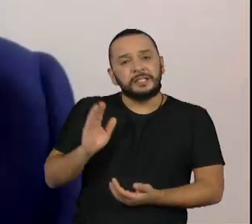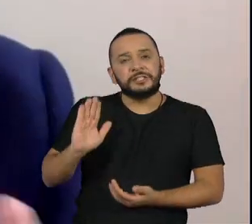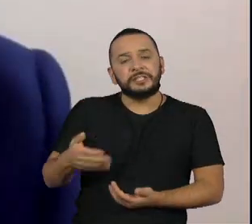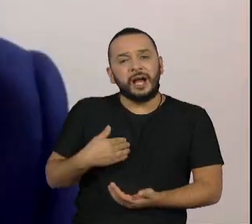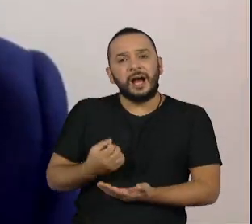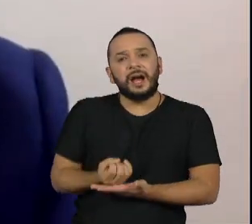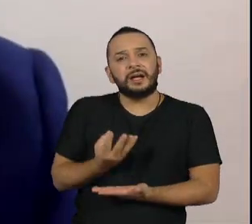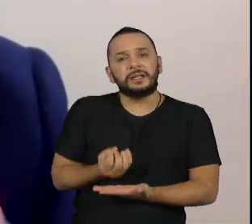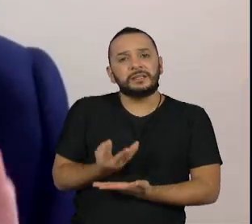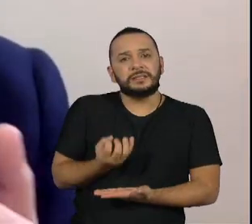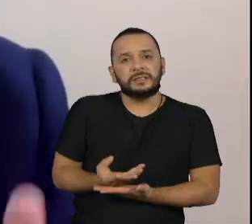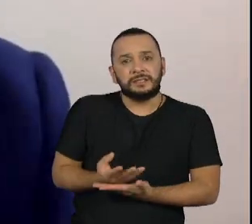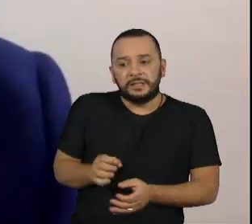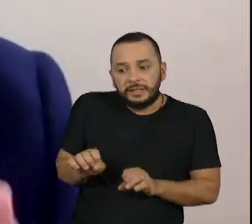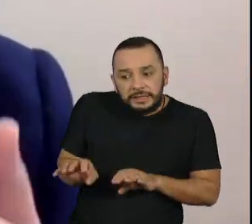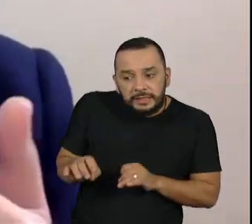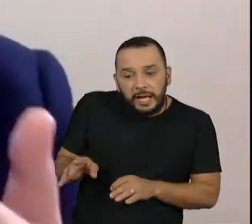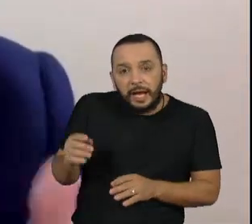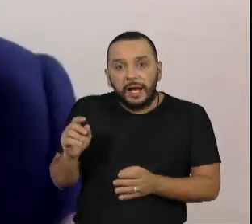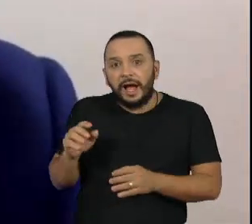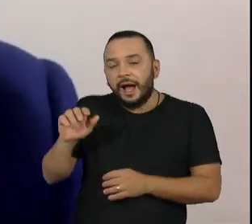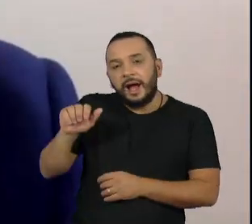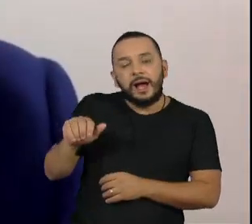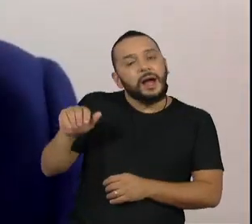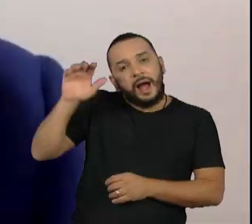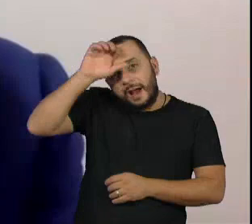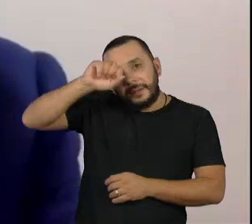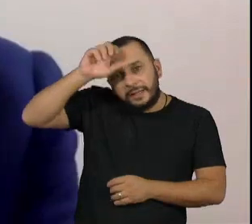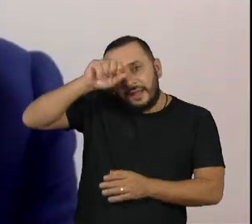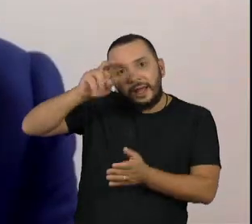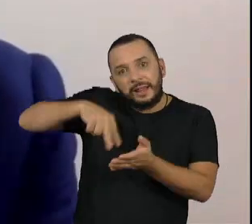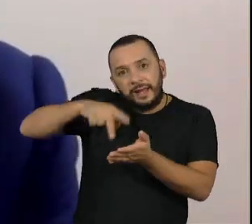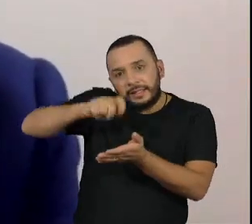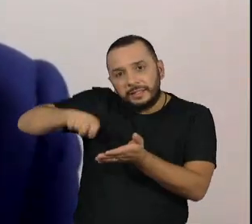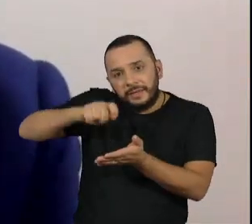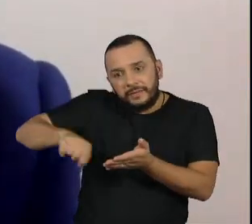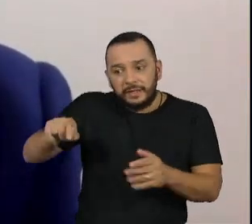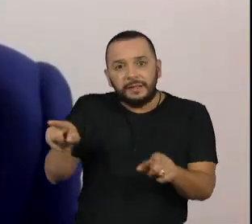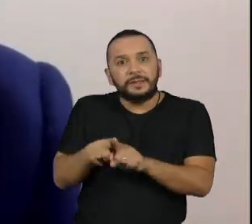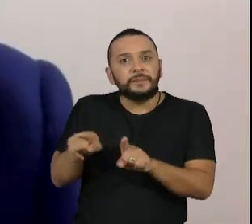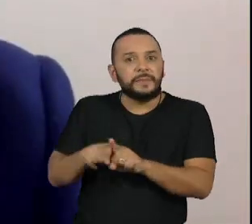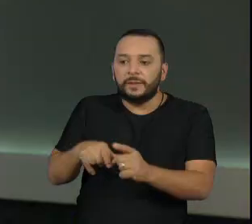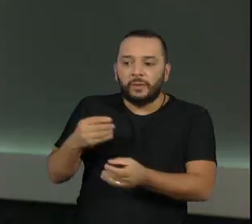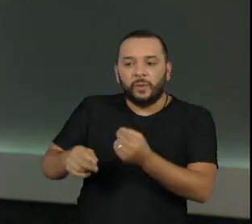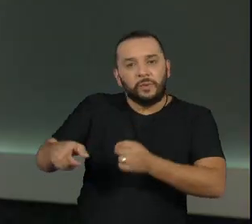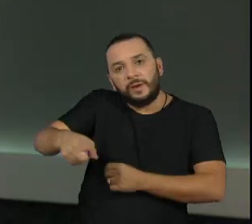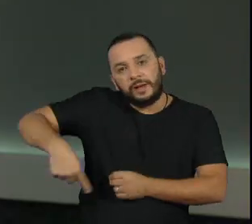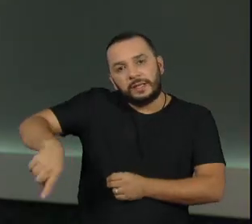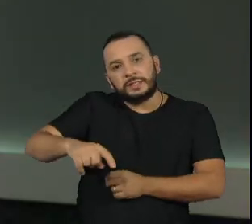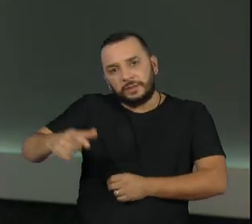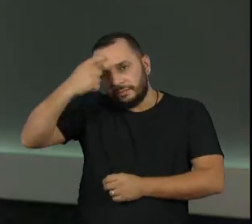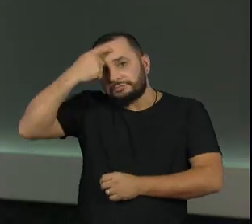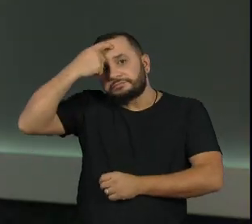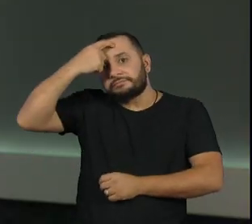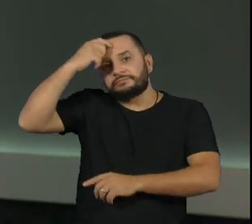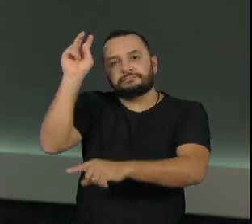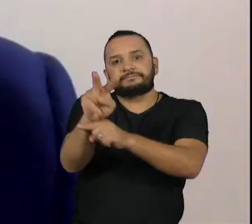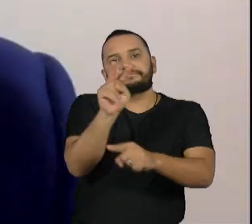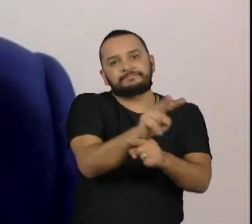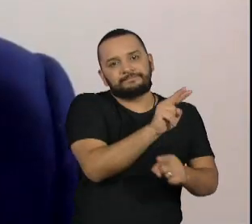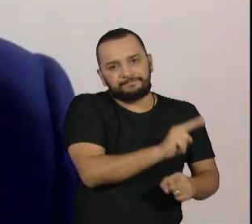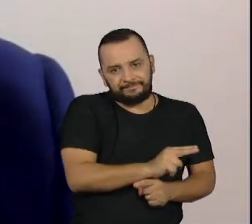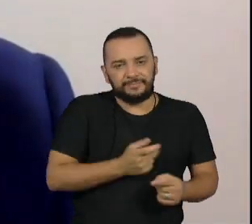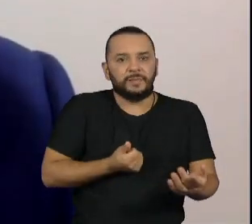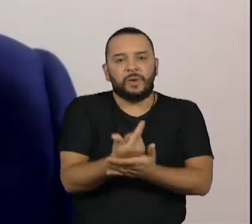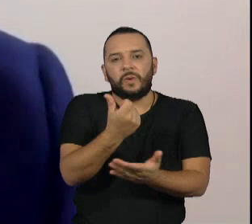alfabetização, para que tenhamos adolescentes e adultos ambientalmente educados para fazer as melhores opções